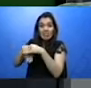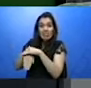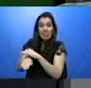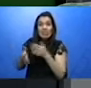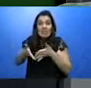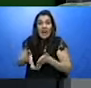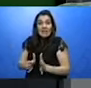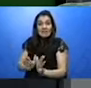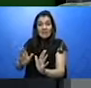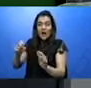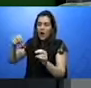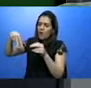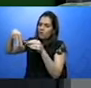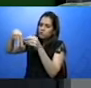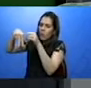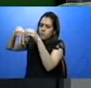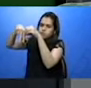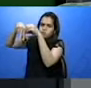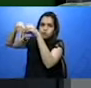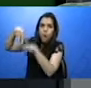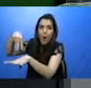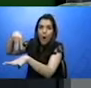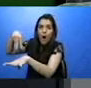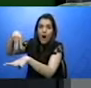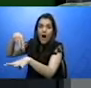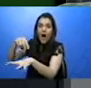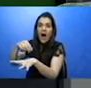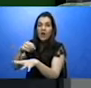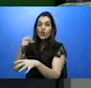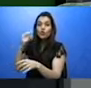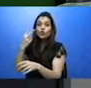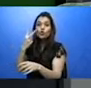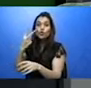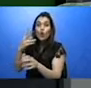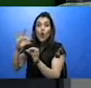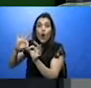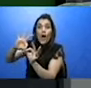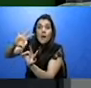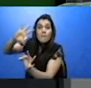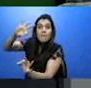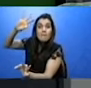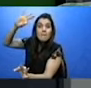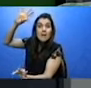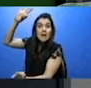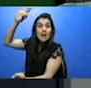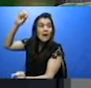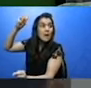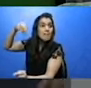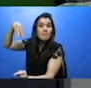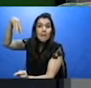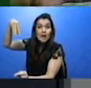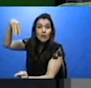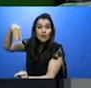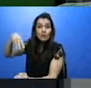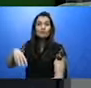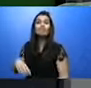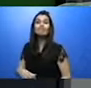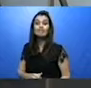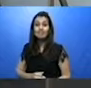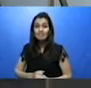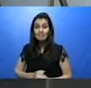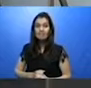só, imagine um bebezinho que acabou de nascer cair no chão 2 metros de altura, mais alto que a professora Roberta e cai, né? Se